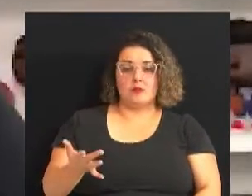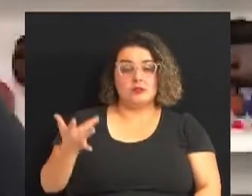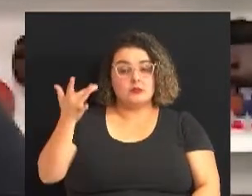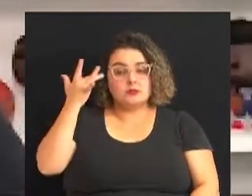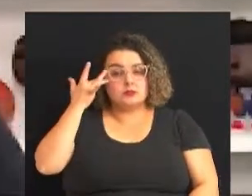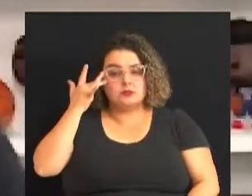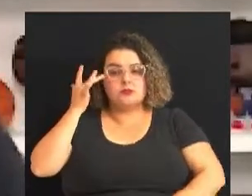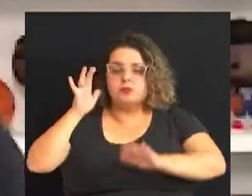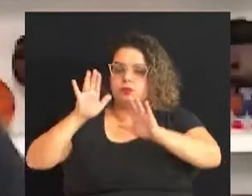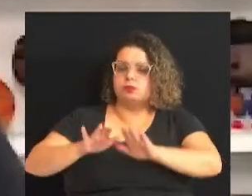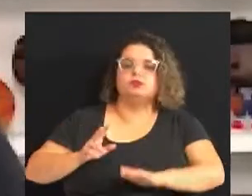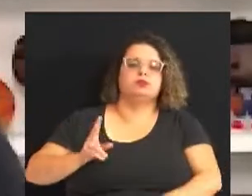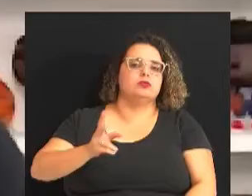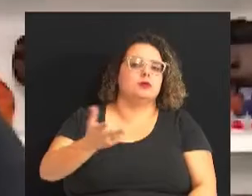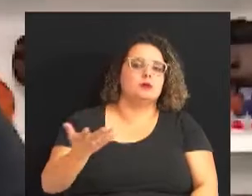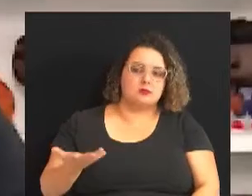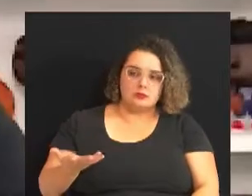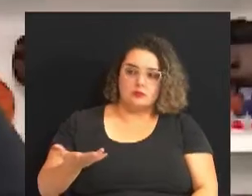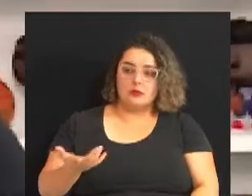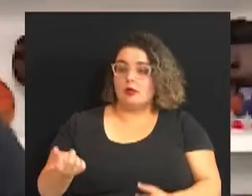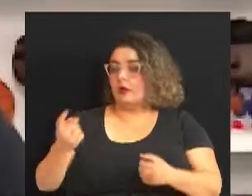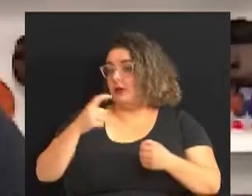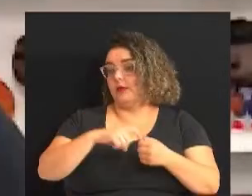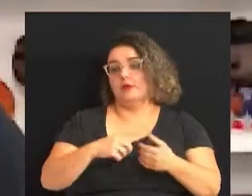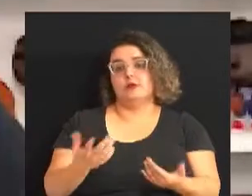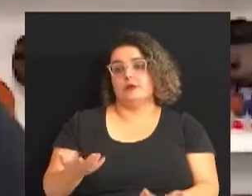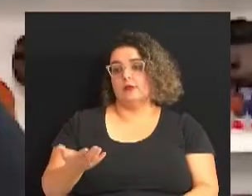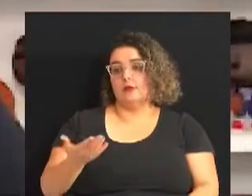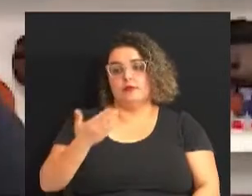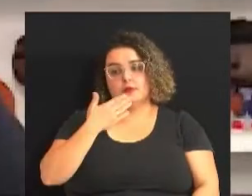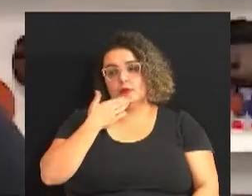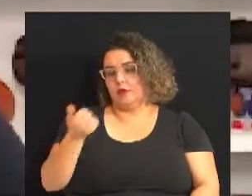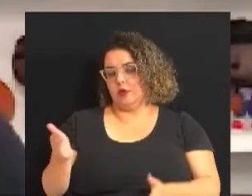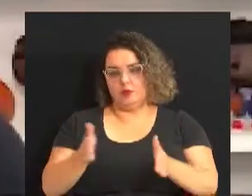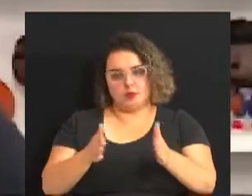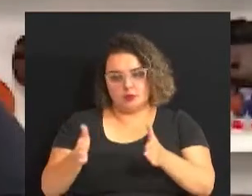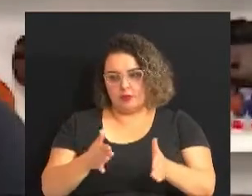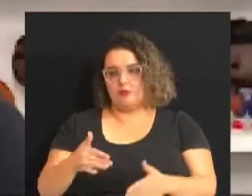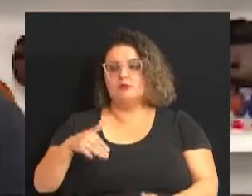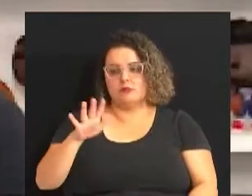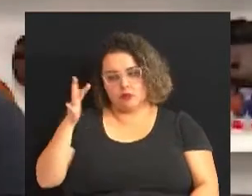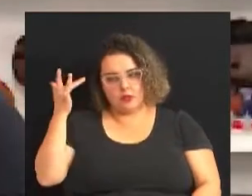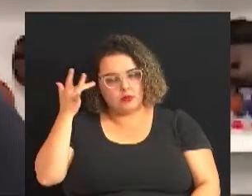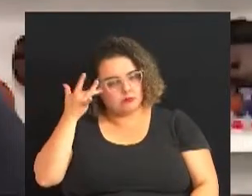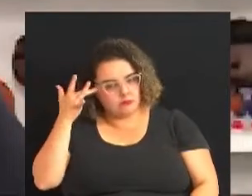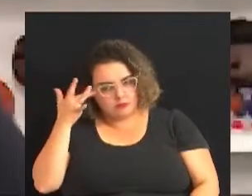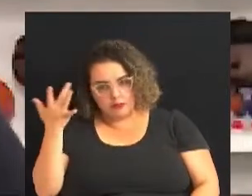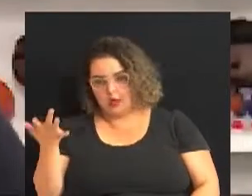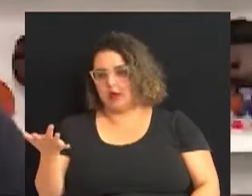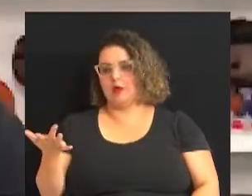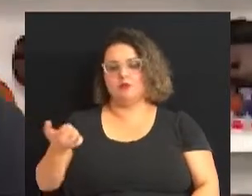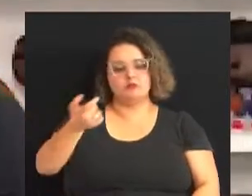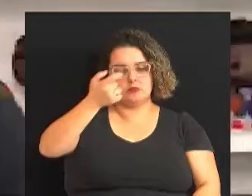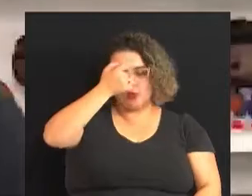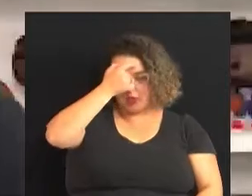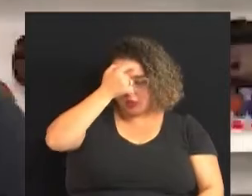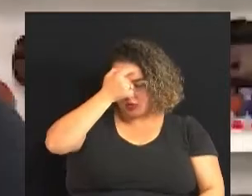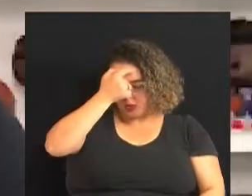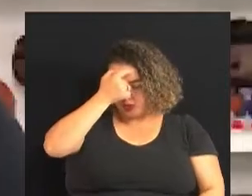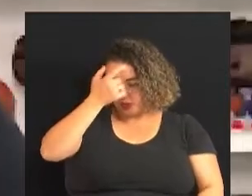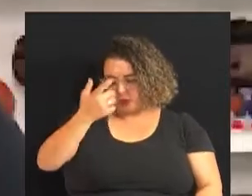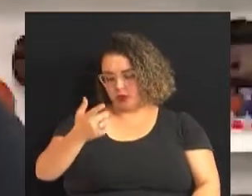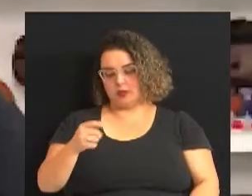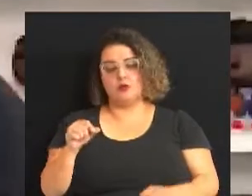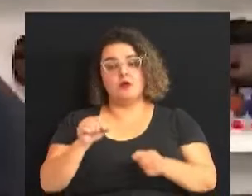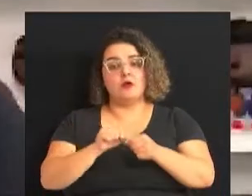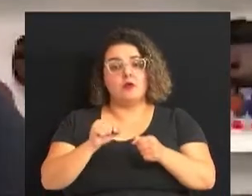lá e permanecer. Ele volta e é o melhor momento dele, aí mais maduro, mais consciente. Sim. Ele fez uma temporada